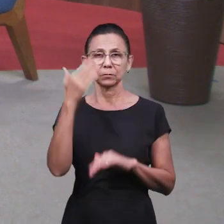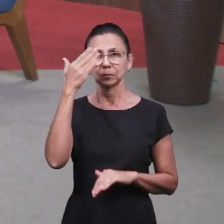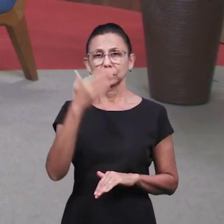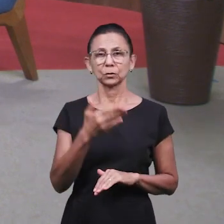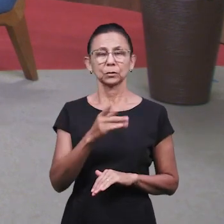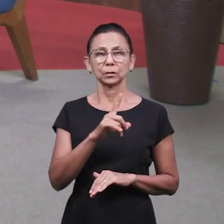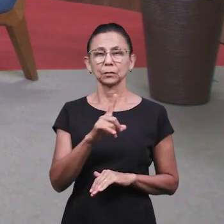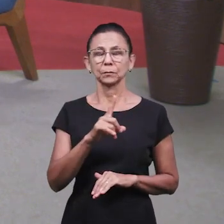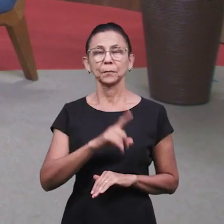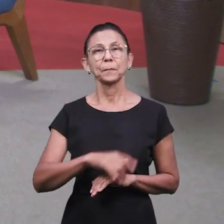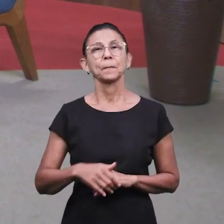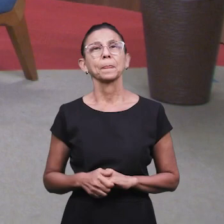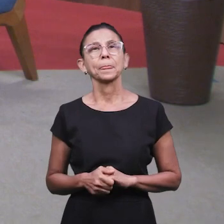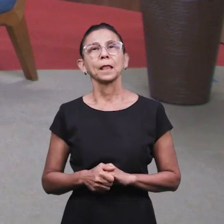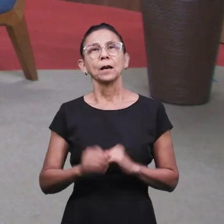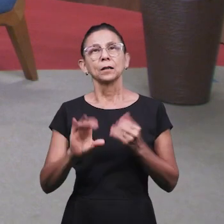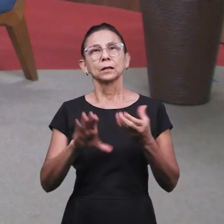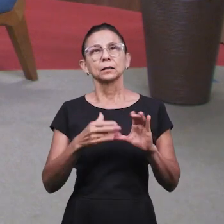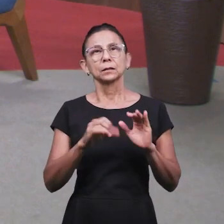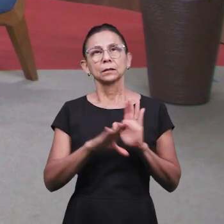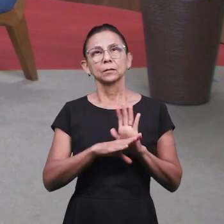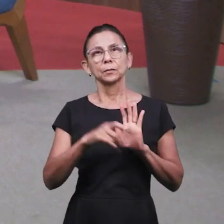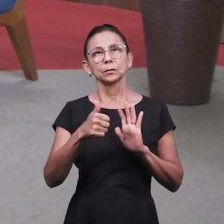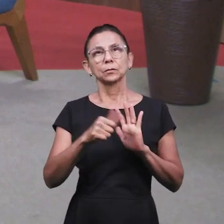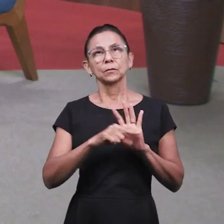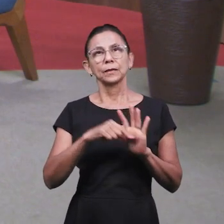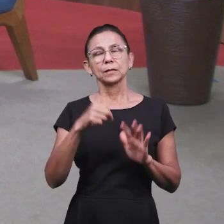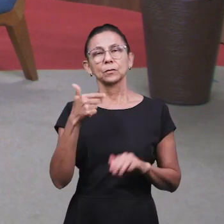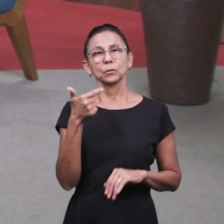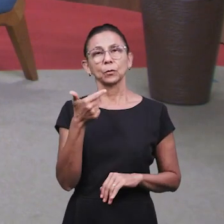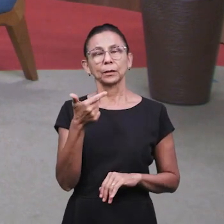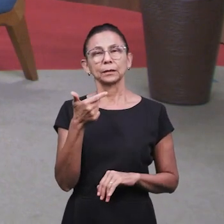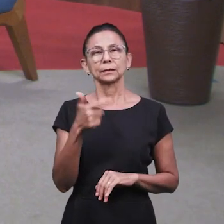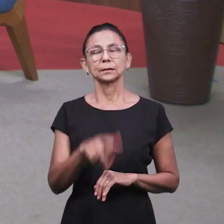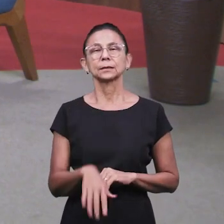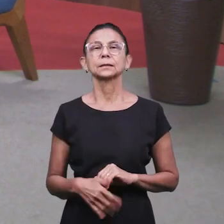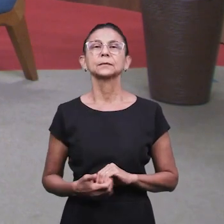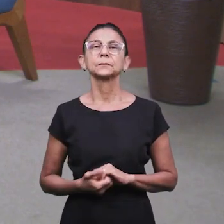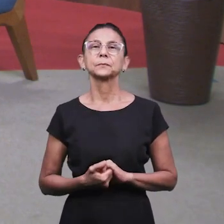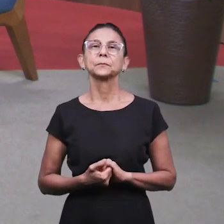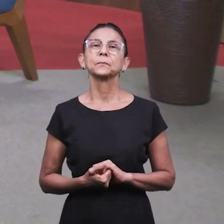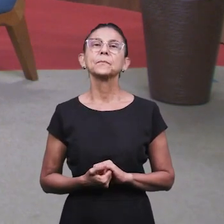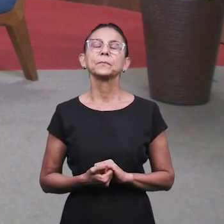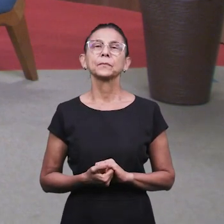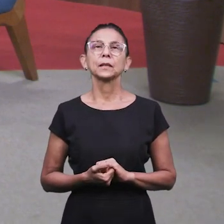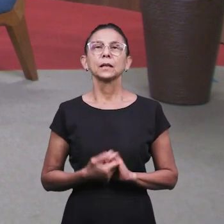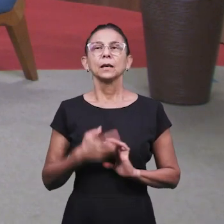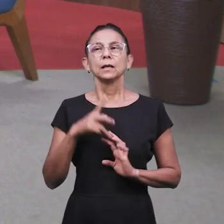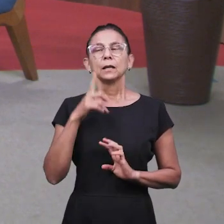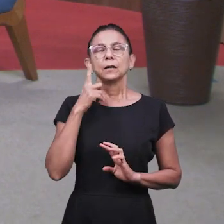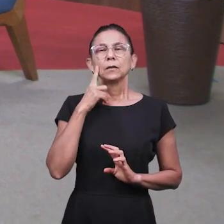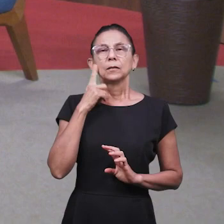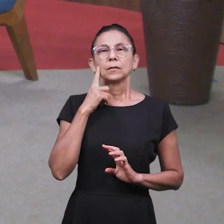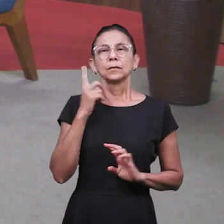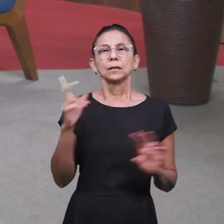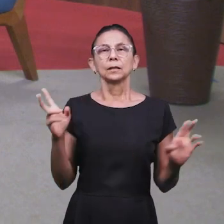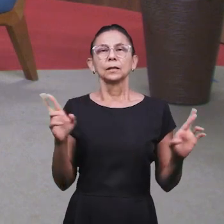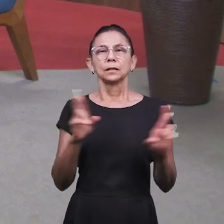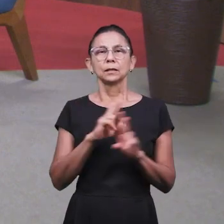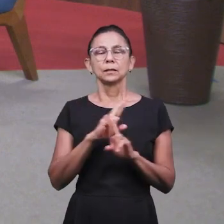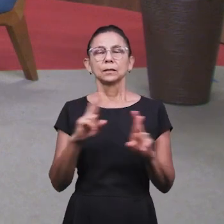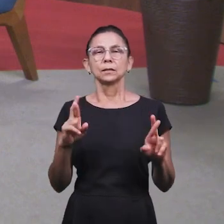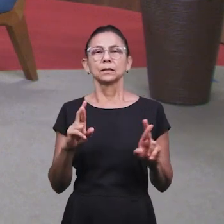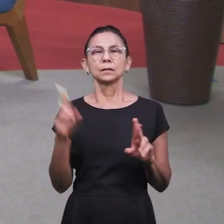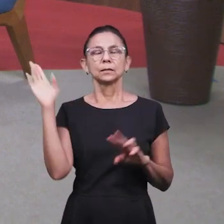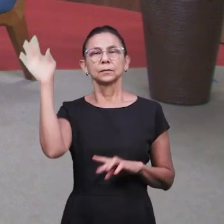aqui Cantares capítulo 1, verso 2, o segundo verso do livro de Cantares, para você trazer essa abordagem associada